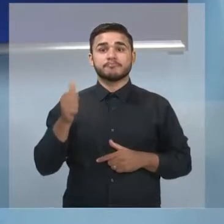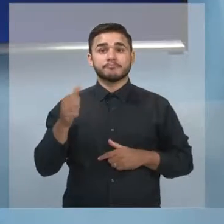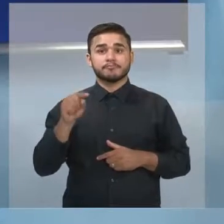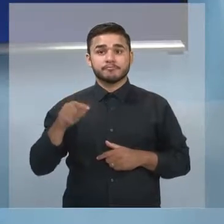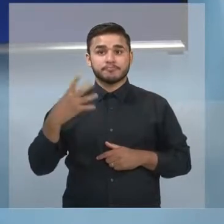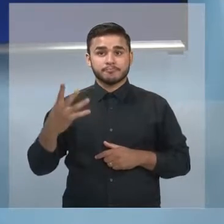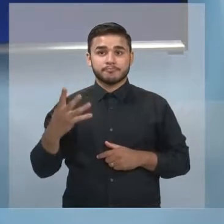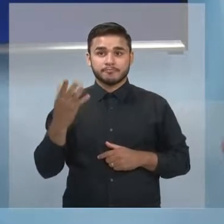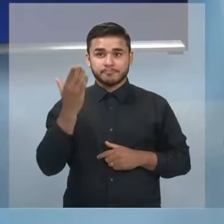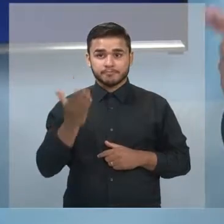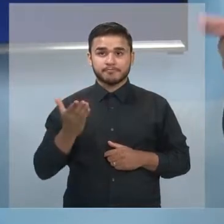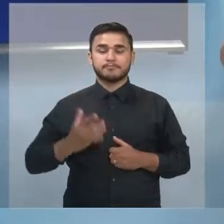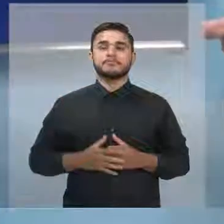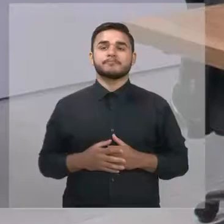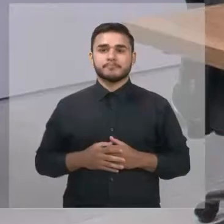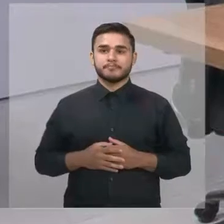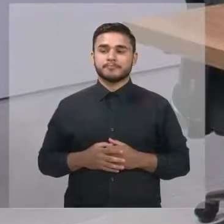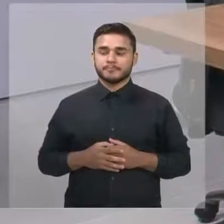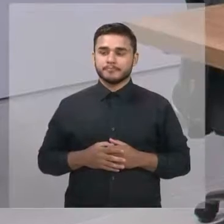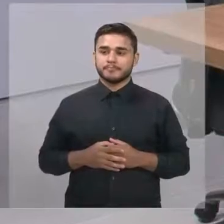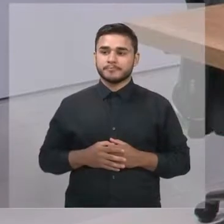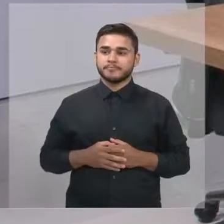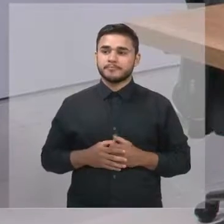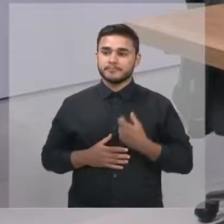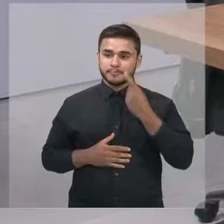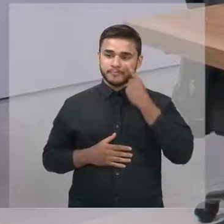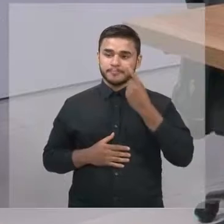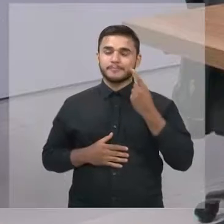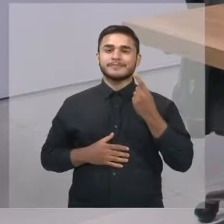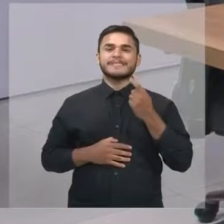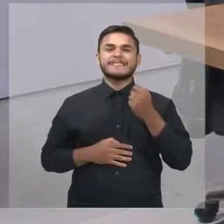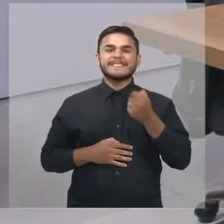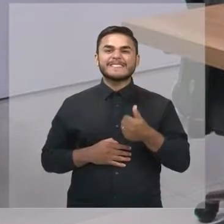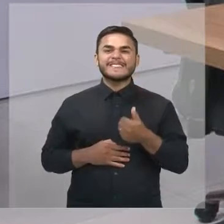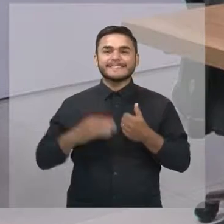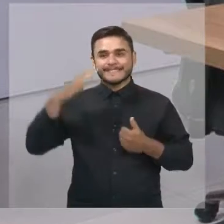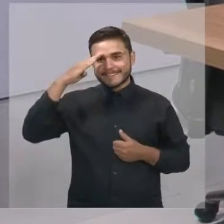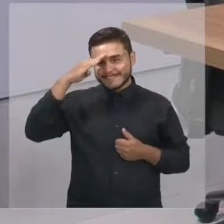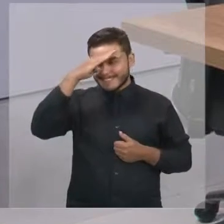digital. Nós quase conseguimos passar o programa hoje sem falar em Bolsonaro, você viu?